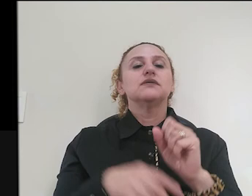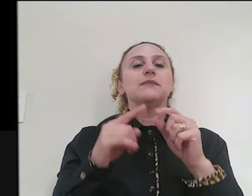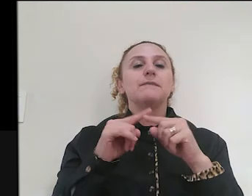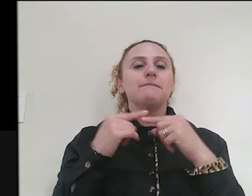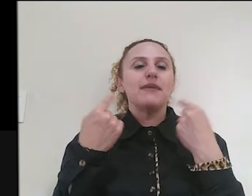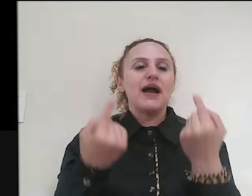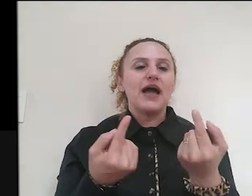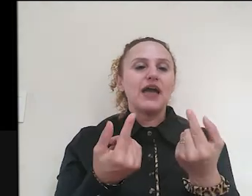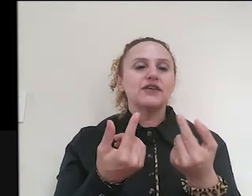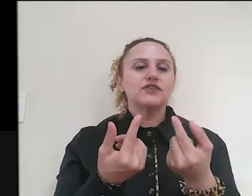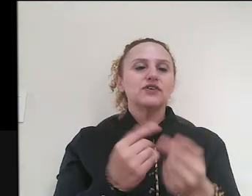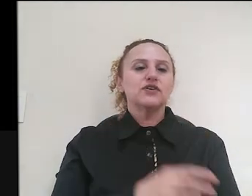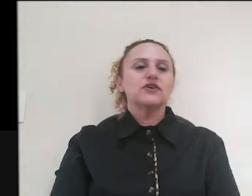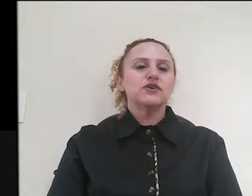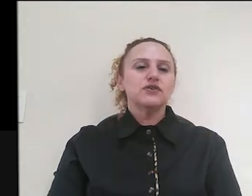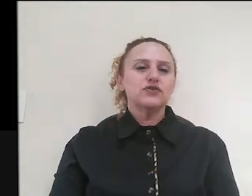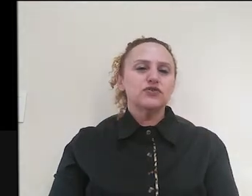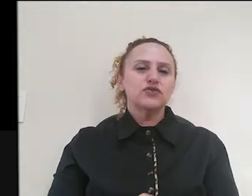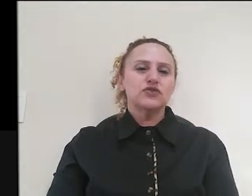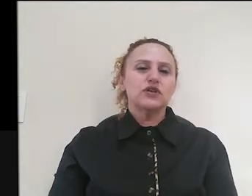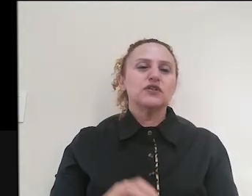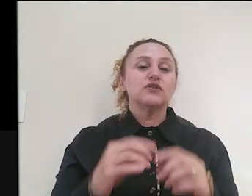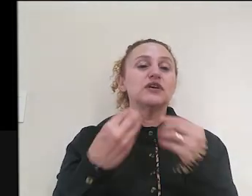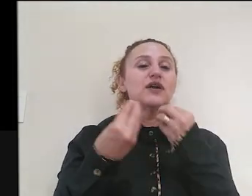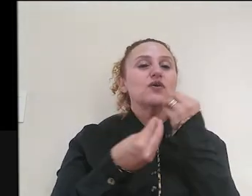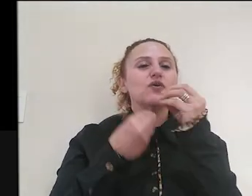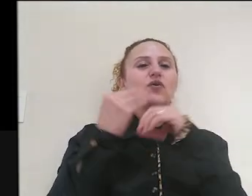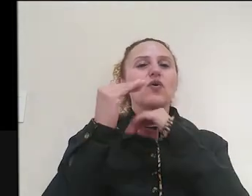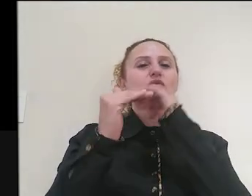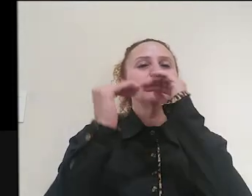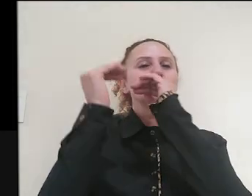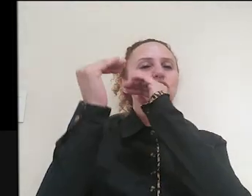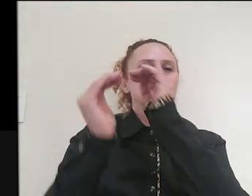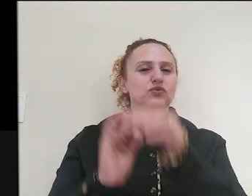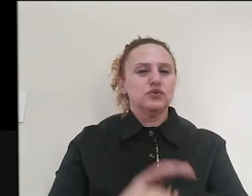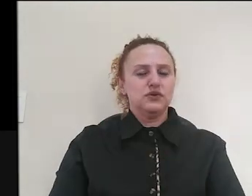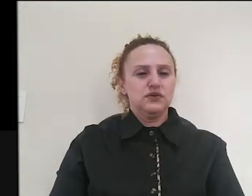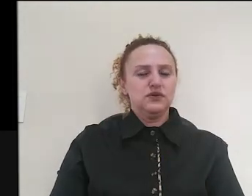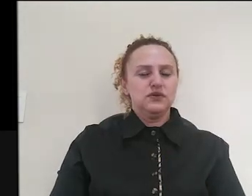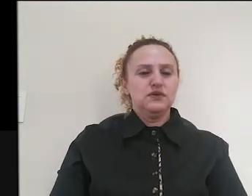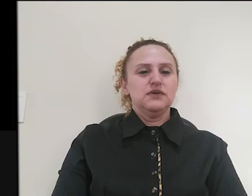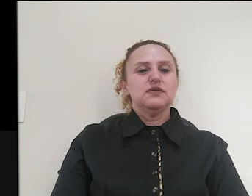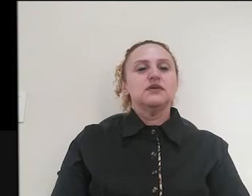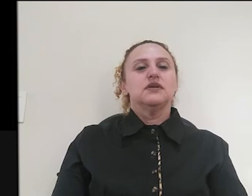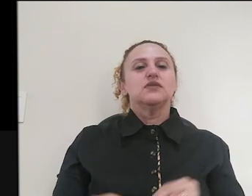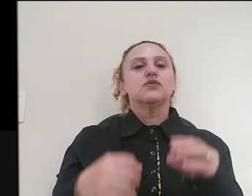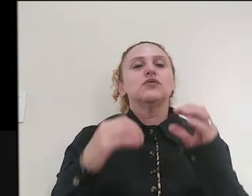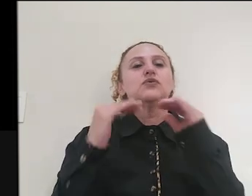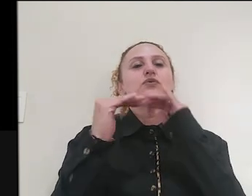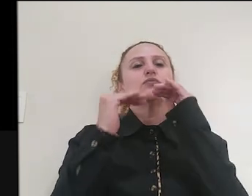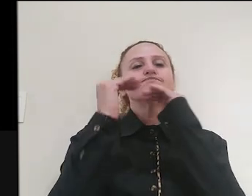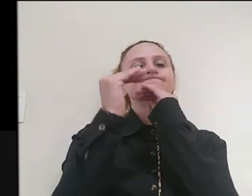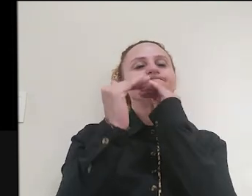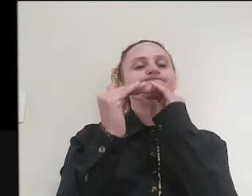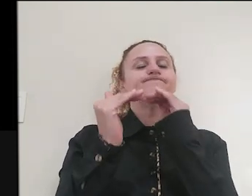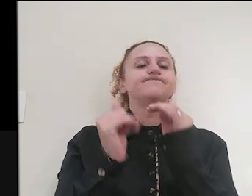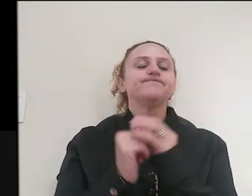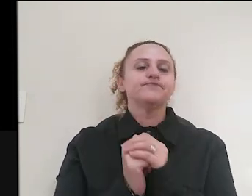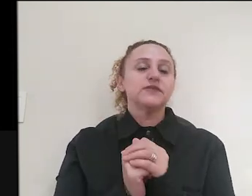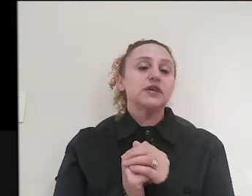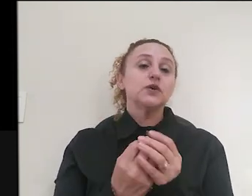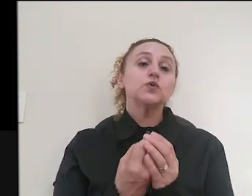que é construído pelo homem também faz parte da natureza. Tanto que o primeiro verso do correspondente do Baudelaire é: